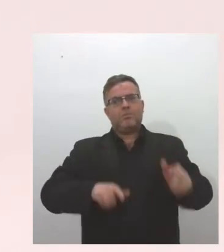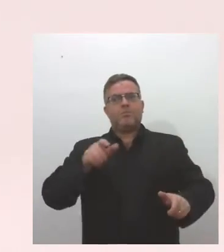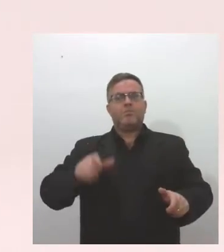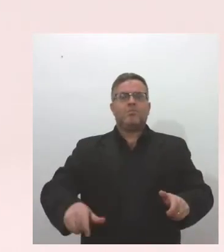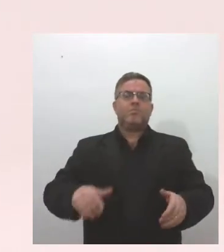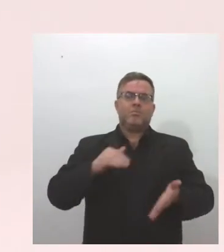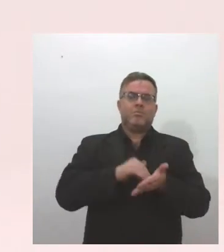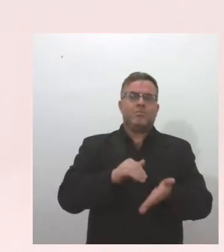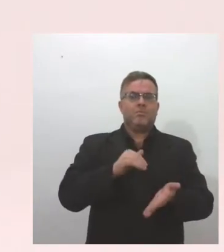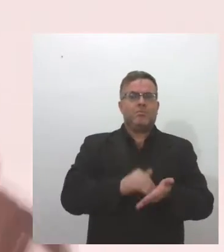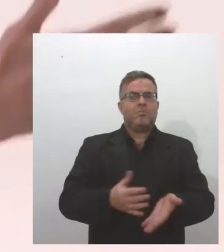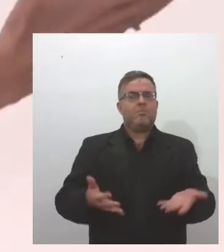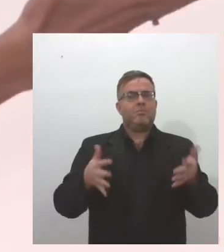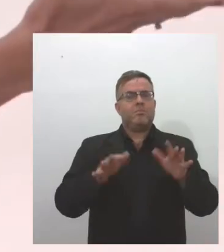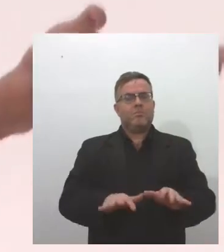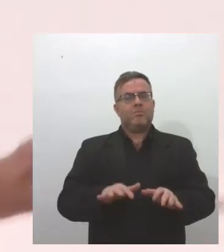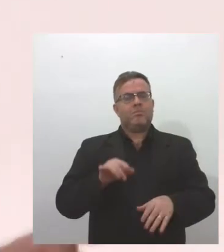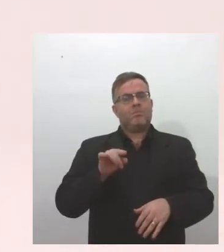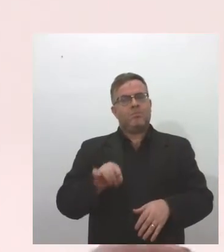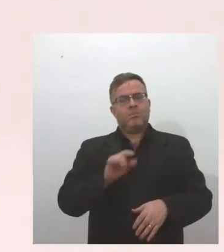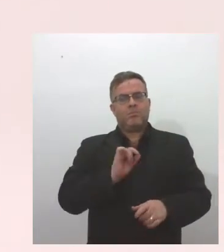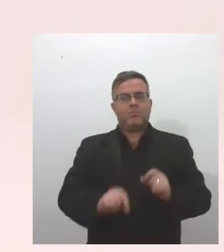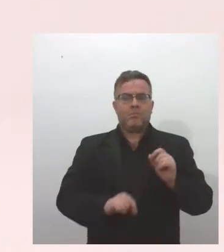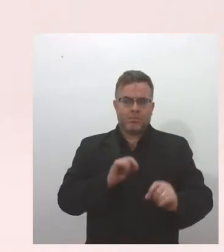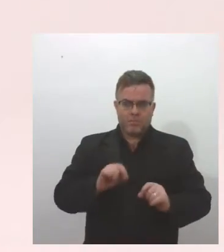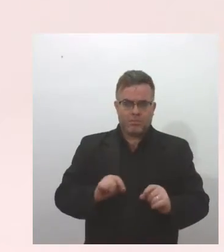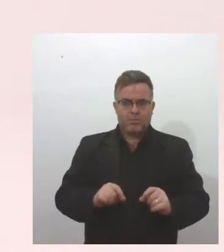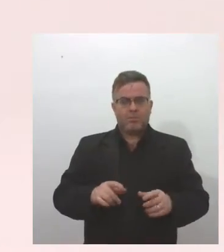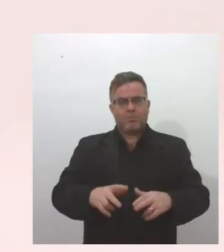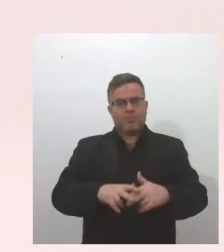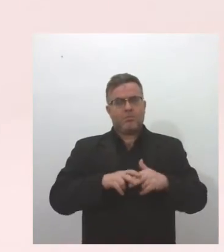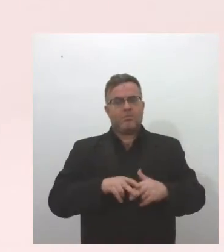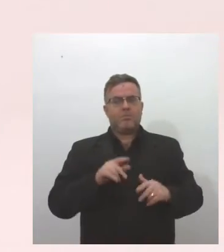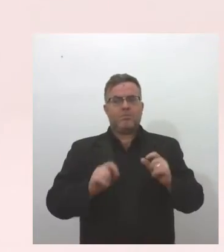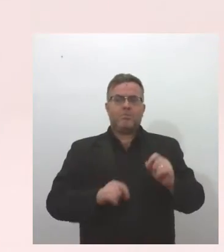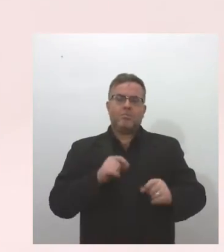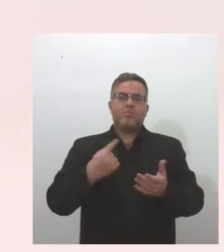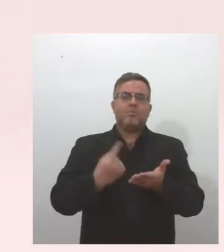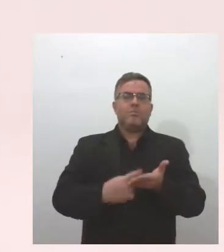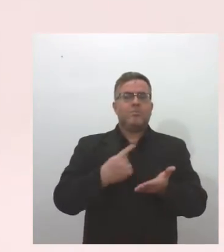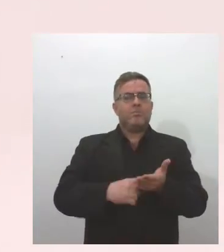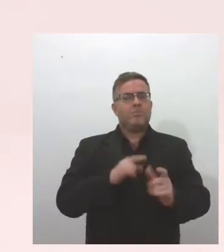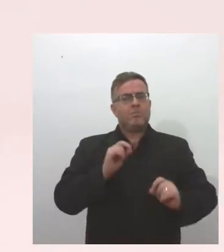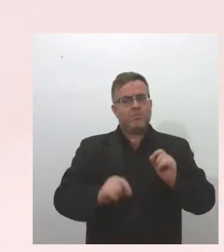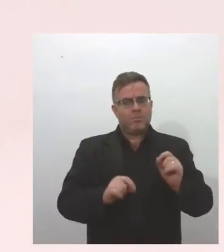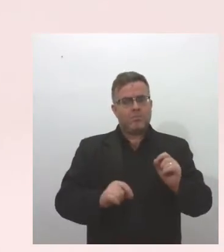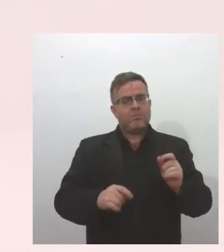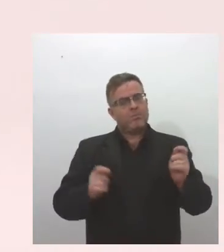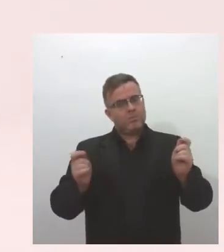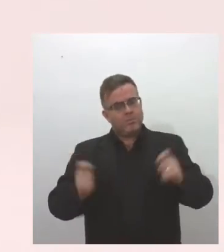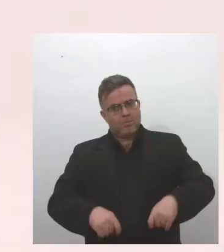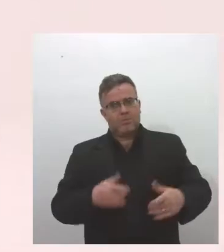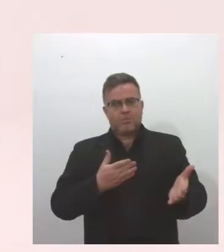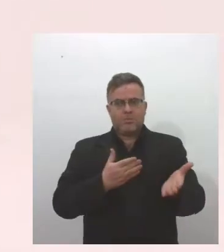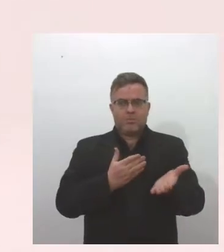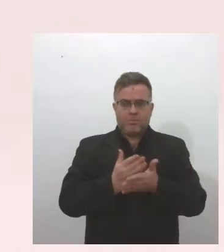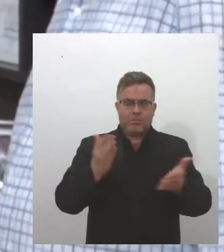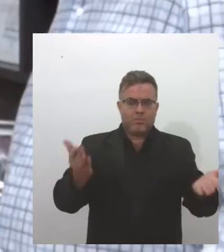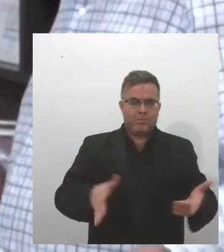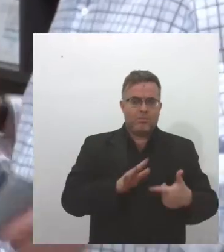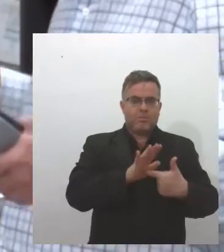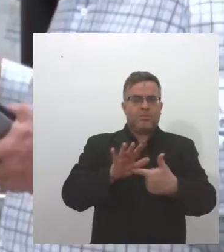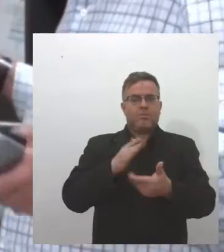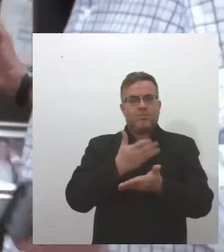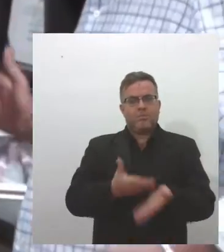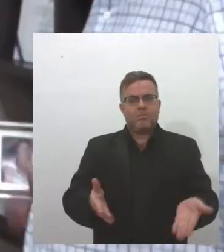Social do Estado, Lucivanda Nunes. Esse comitê faz parte de um projeto já aprovado na LESE e que agora está sendo colocado em prática.